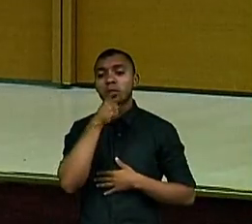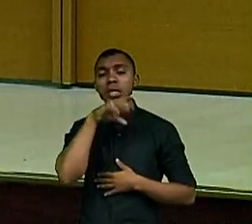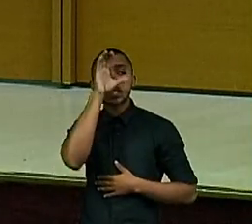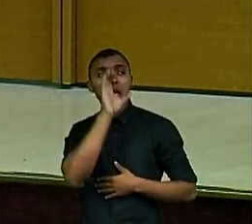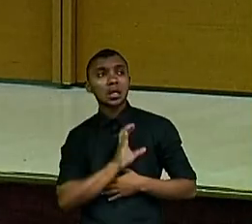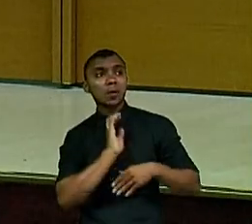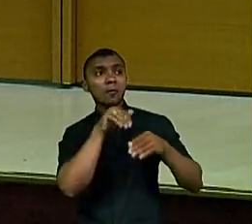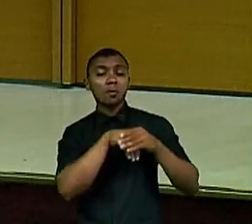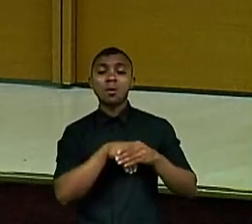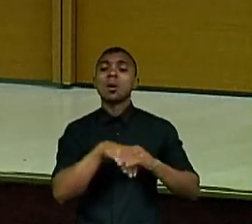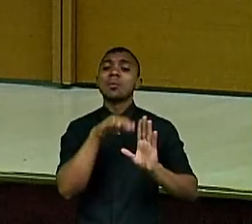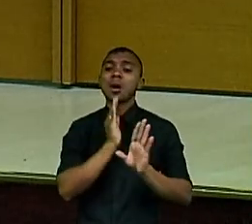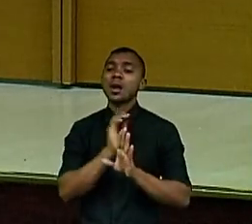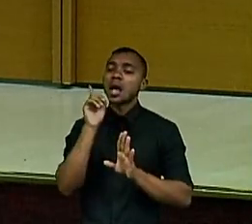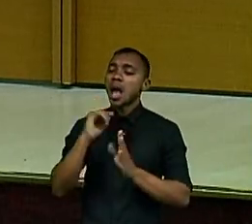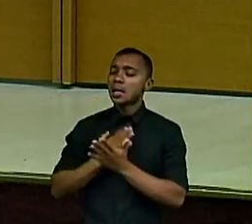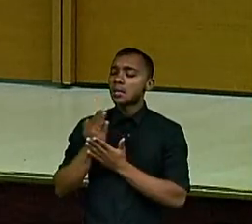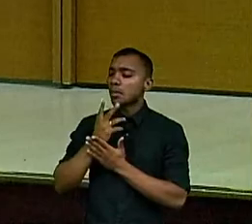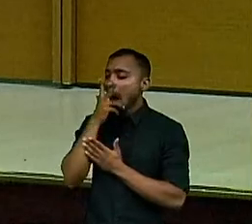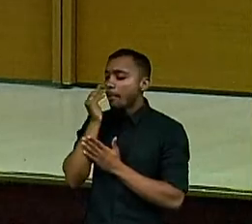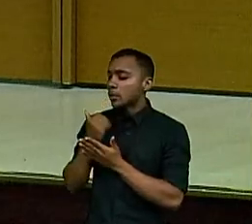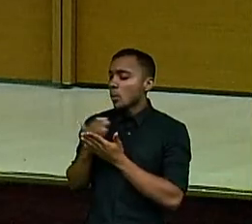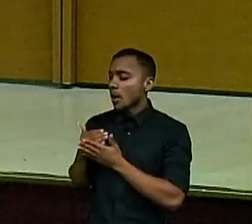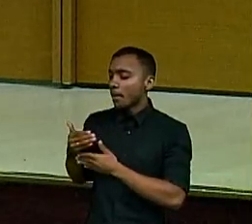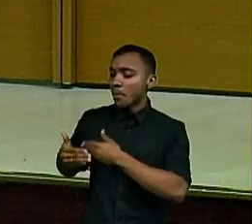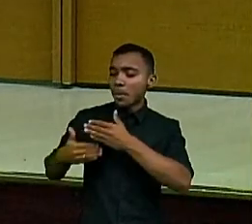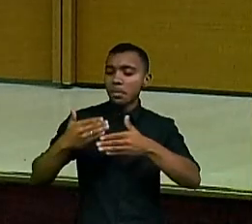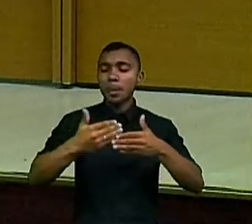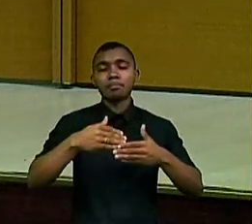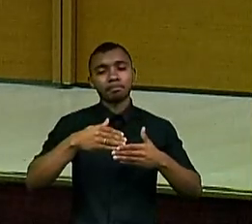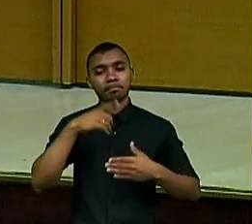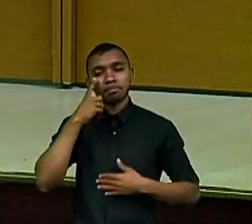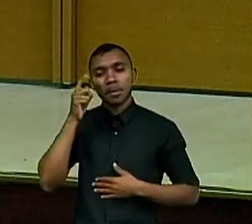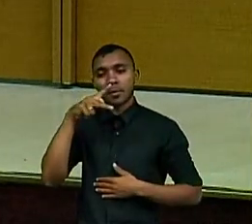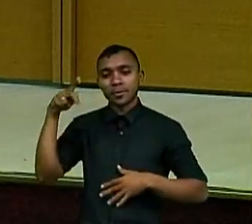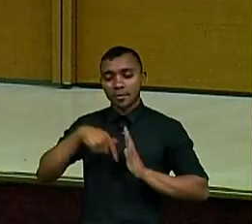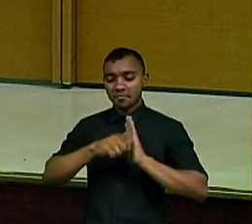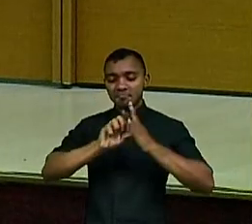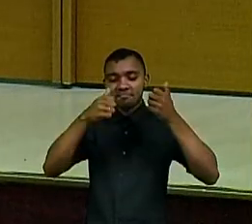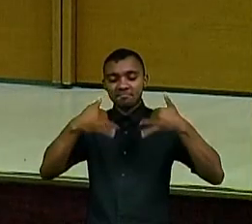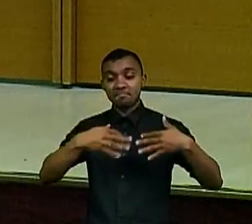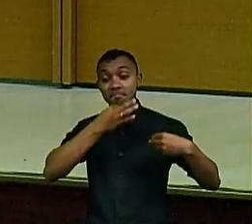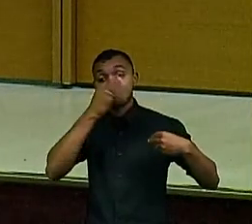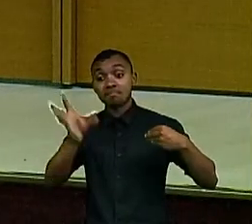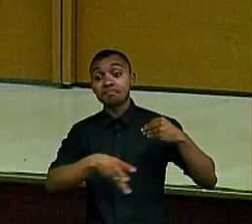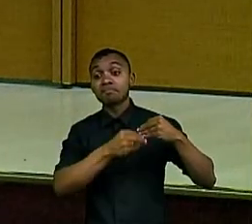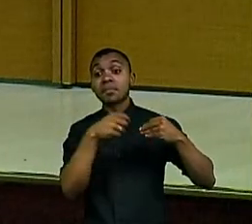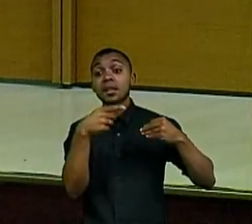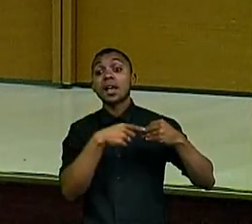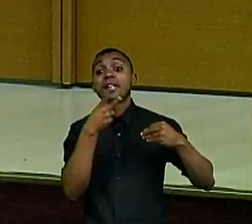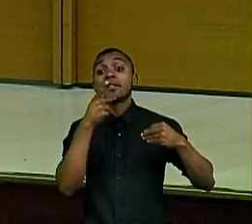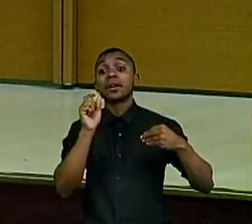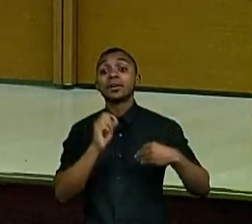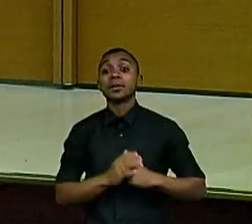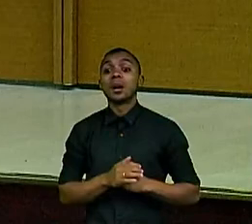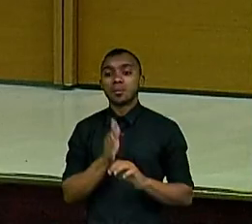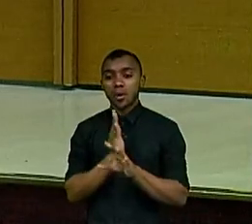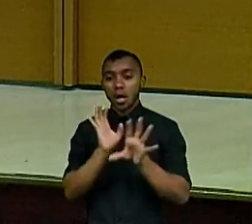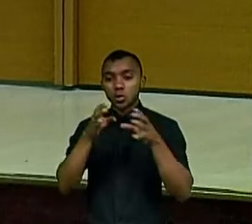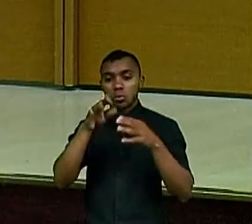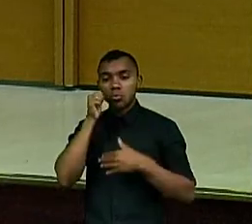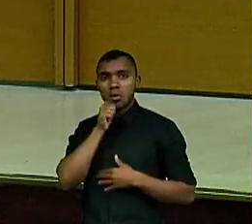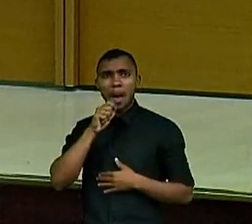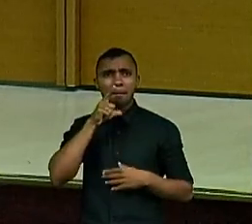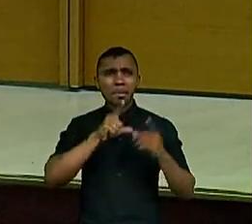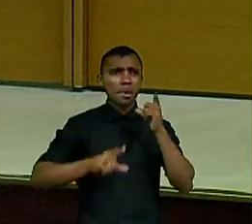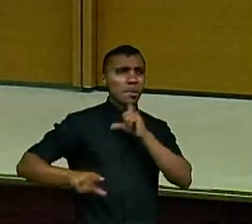é um processo evolutivo né E aproveitando o gancho dela da professora Juliana falou também tudo apesar das conquistas femininas ainda é muito